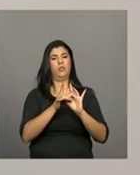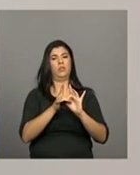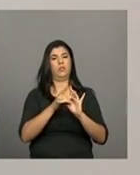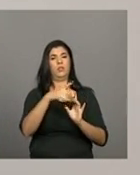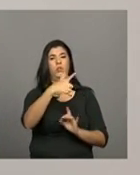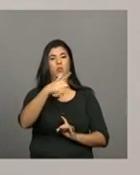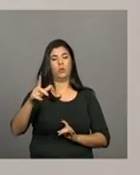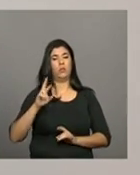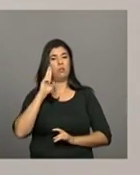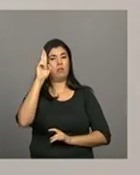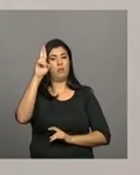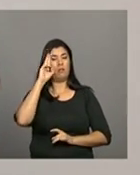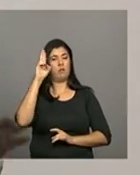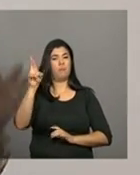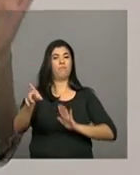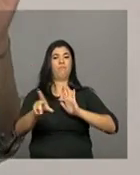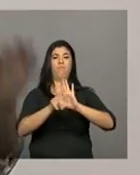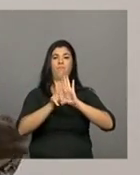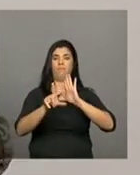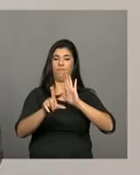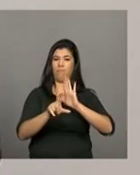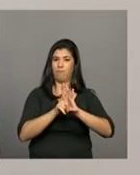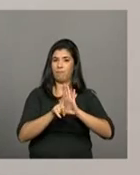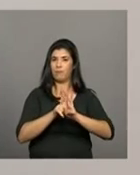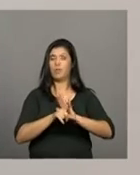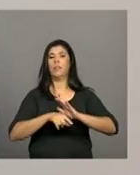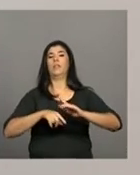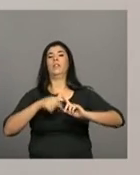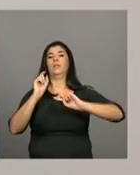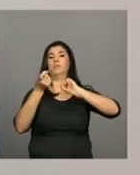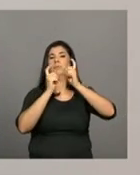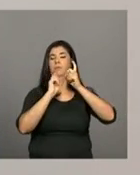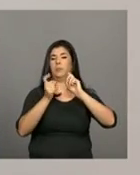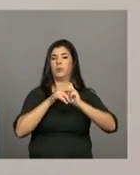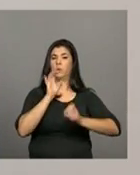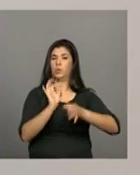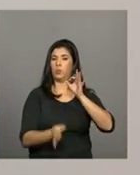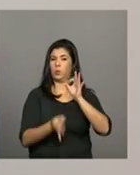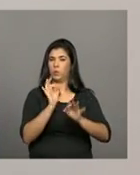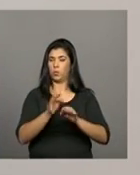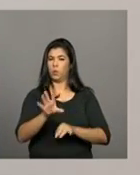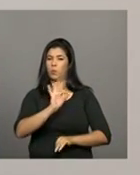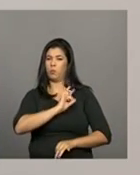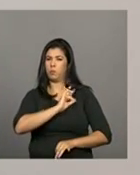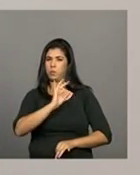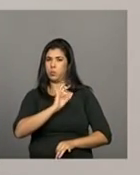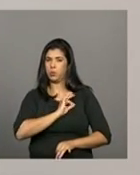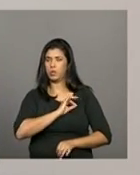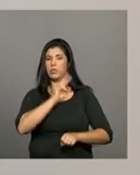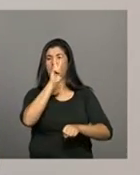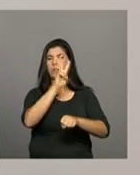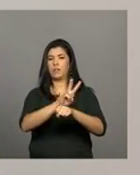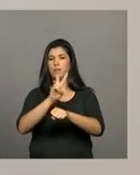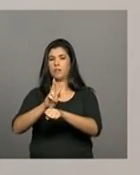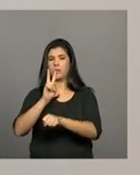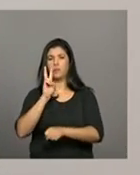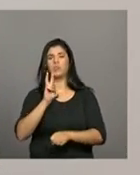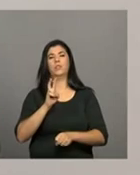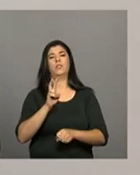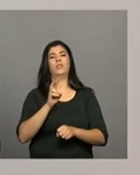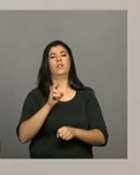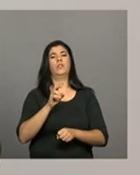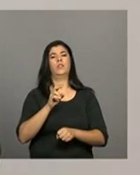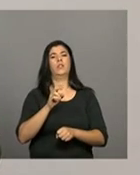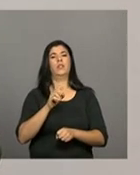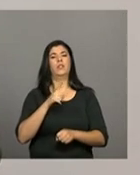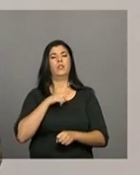brasileiro, de todos os órgãos da Federação, das polícias, da Defensoria Pública,